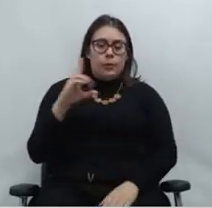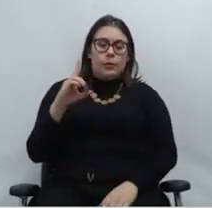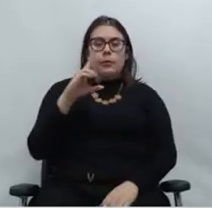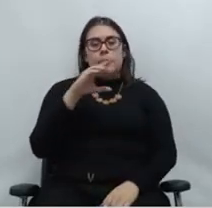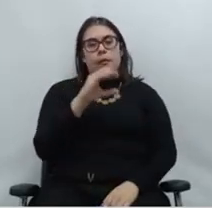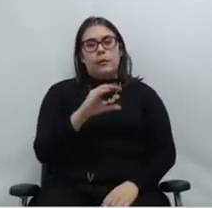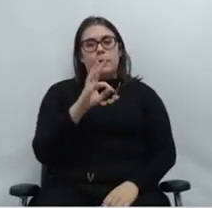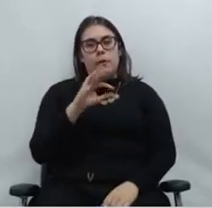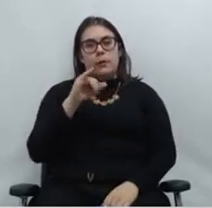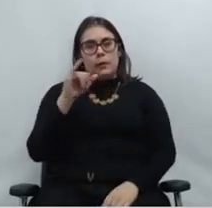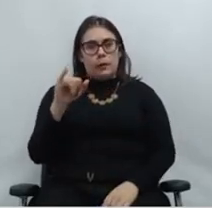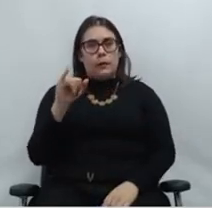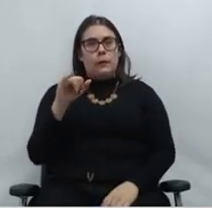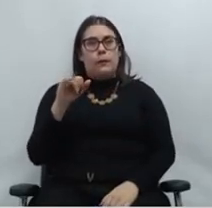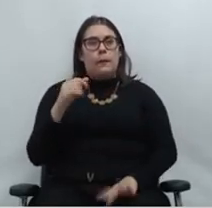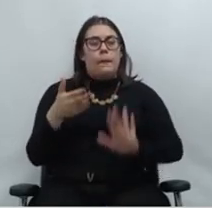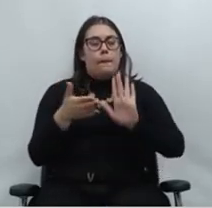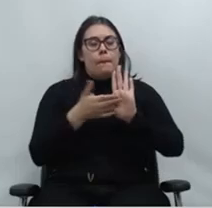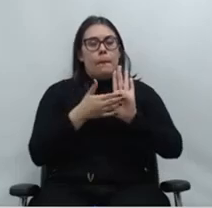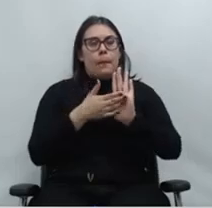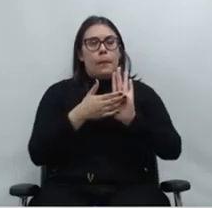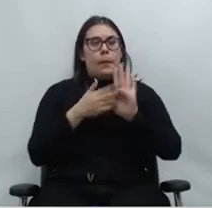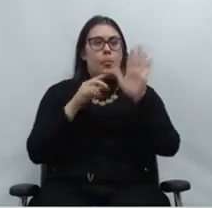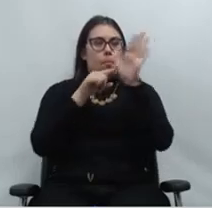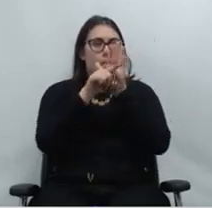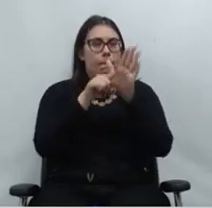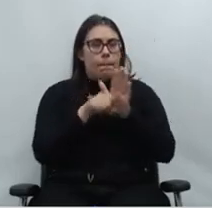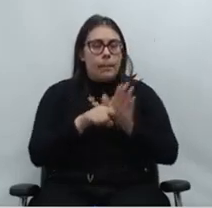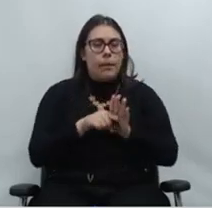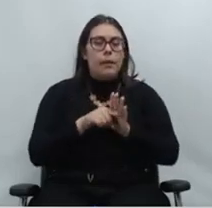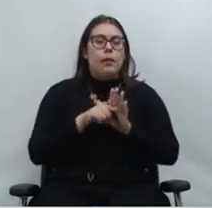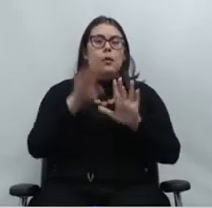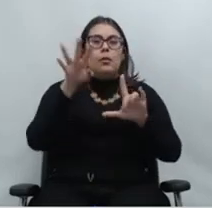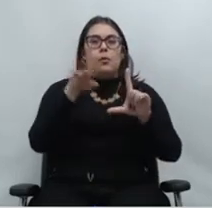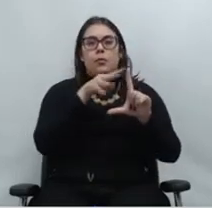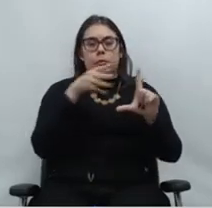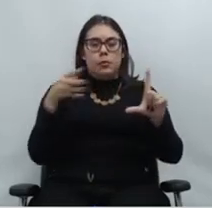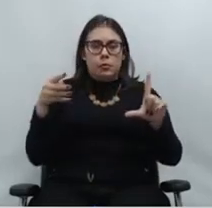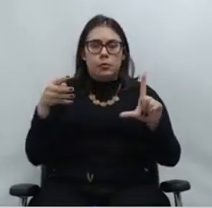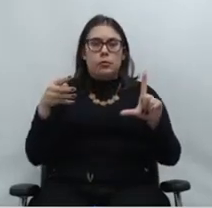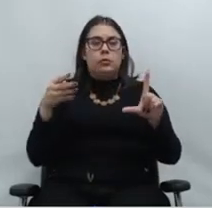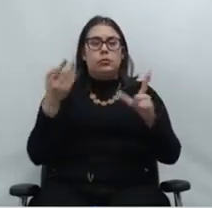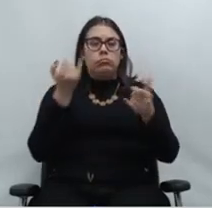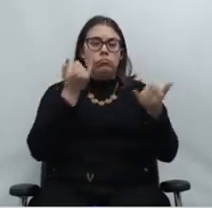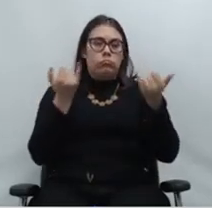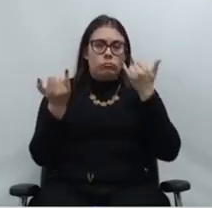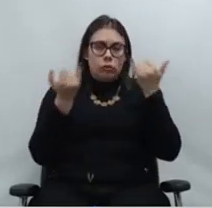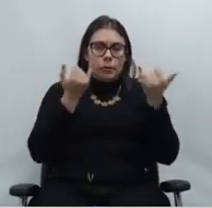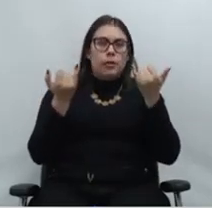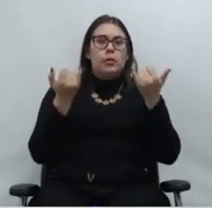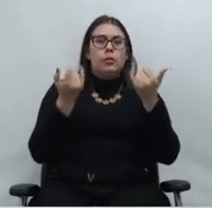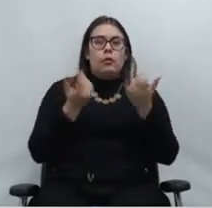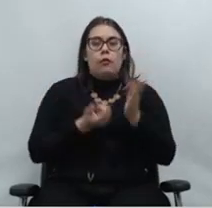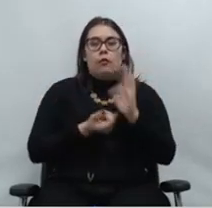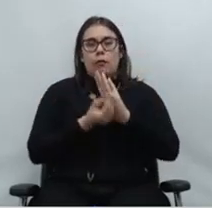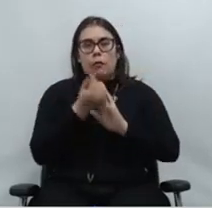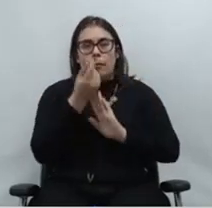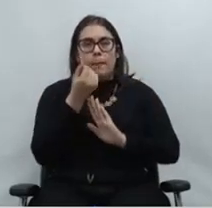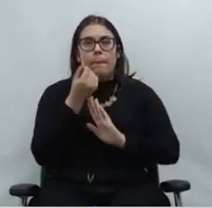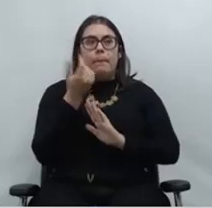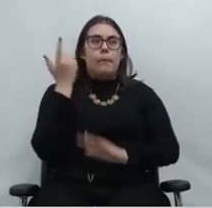CTI apresentou uma série de informações aos questionamentos, como um quadro detalhado com os serviços e soluções e equipamentos previstos no orçamento